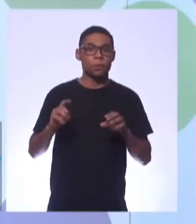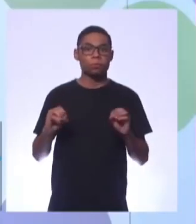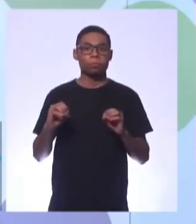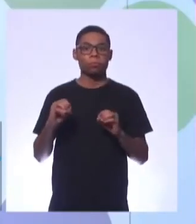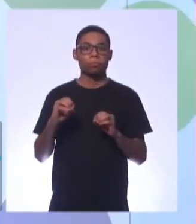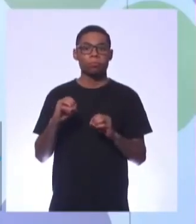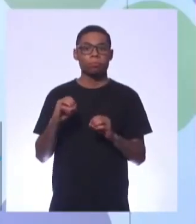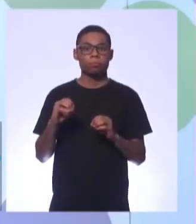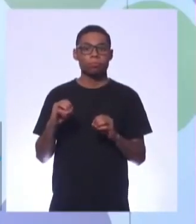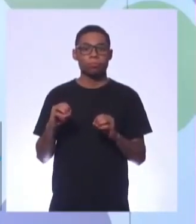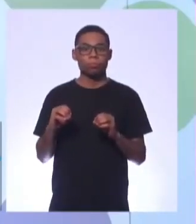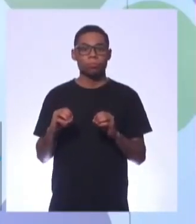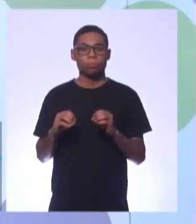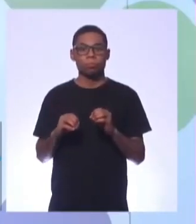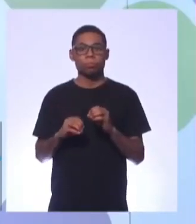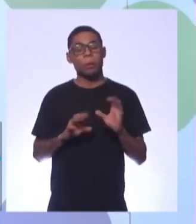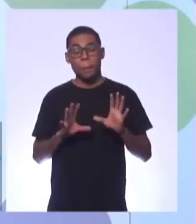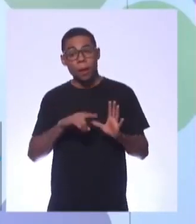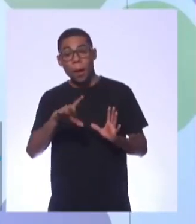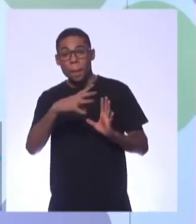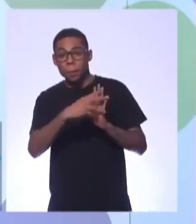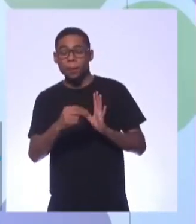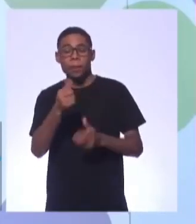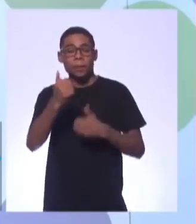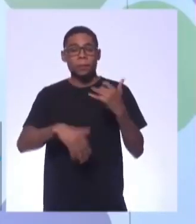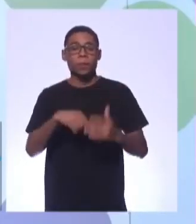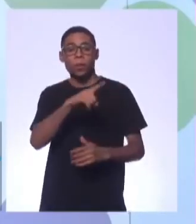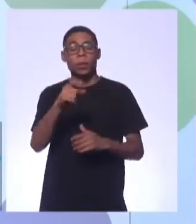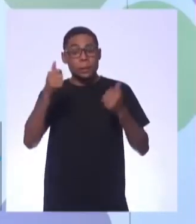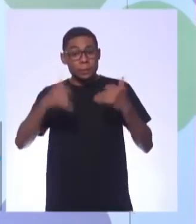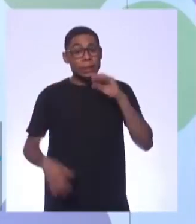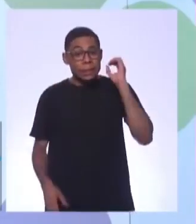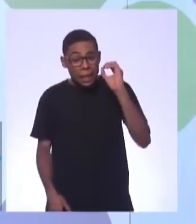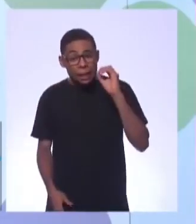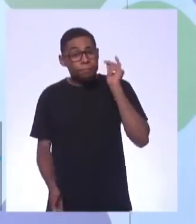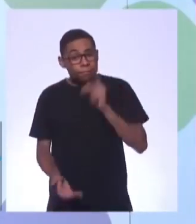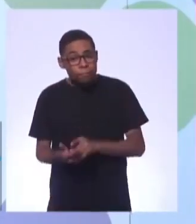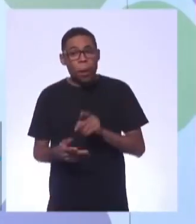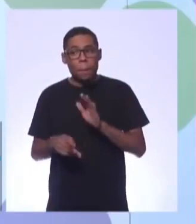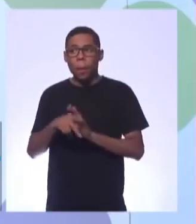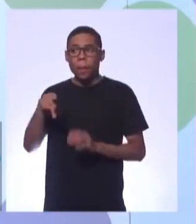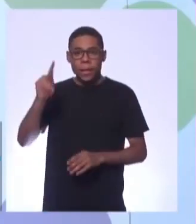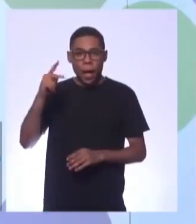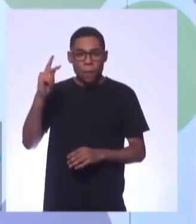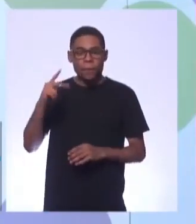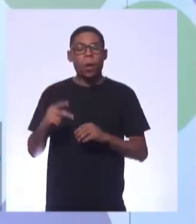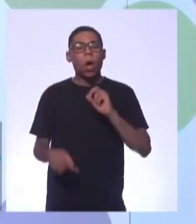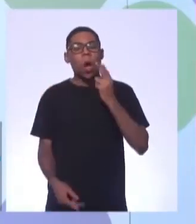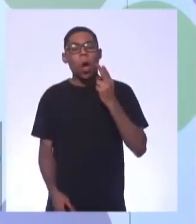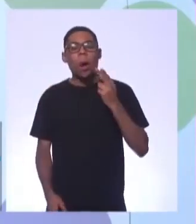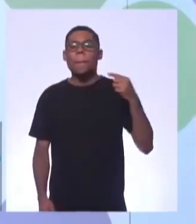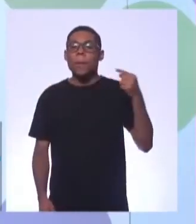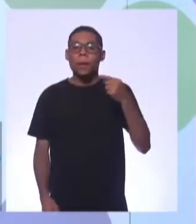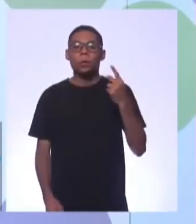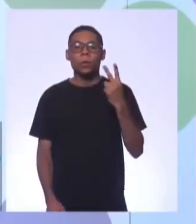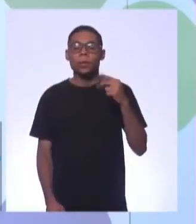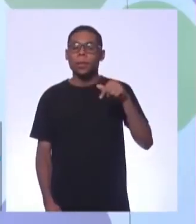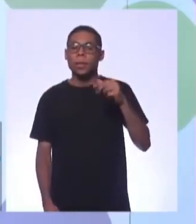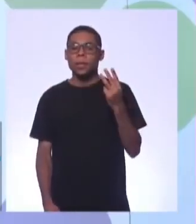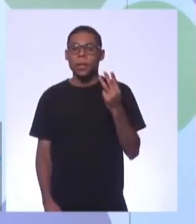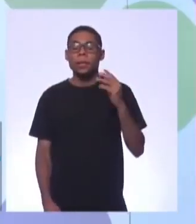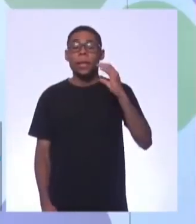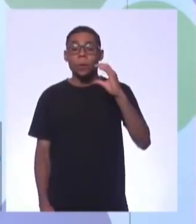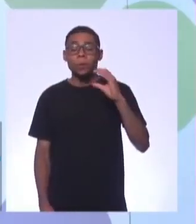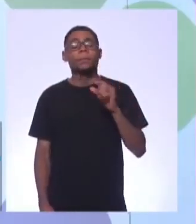pensando aqui no modelo que a gente está criando, né, então a gente já está pensando, quando a gente está falando de zero absoluto, na escala Kelvin zero, né, ou menos 273 Celsius,